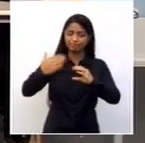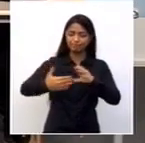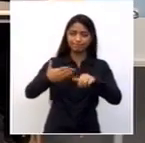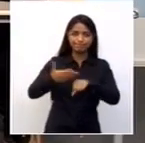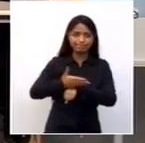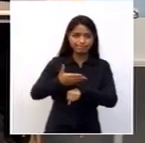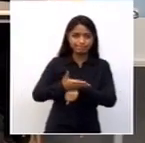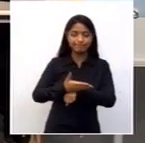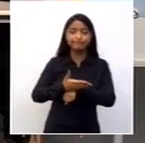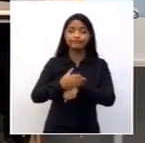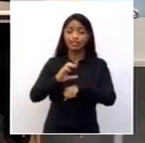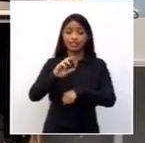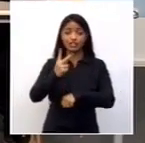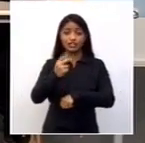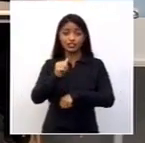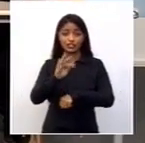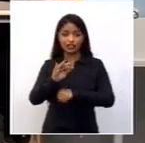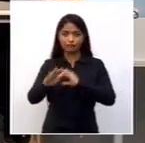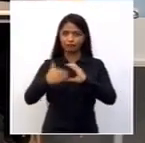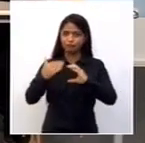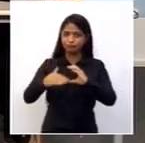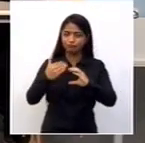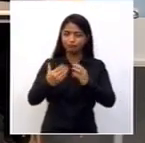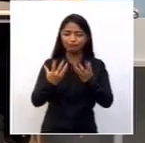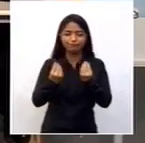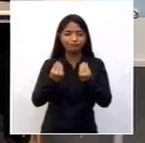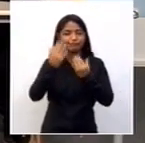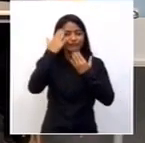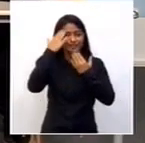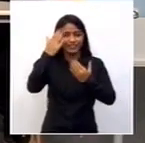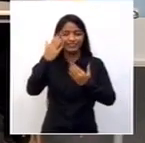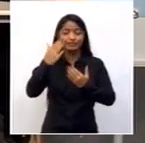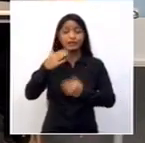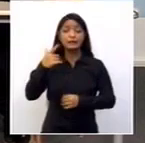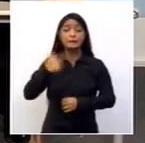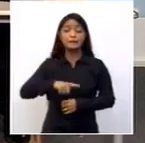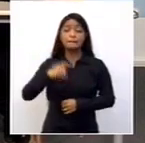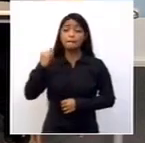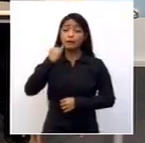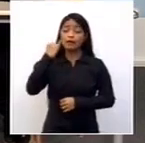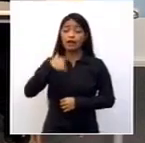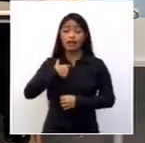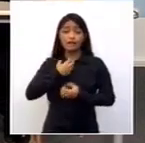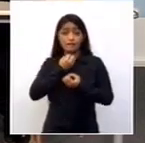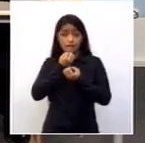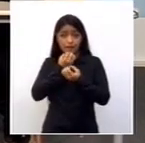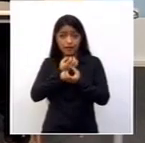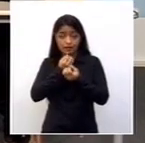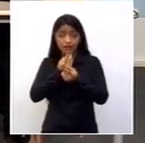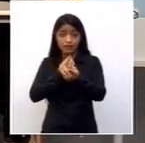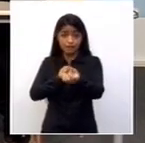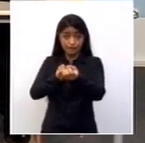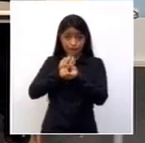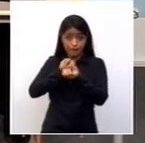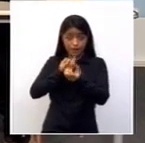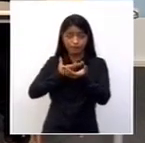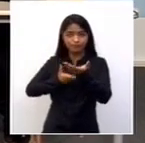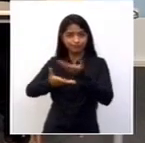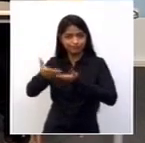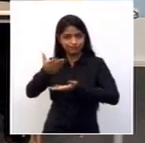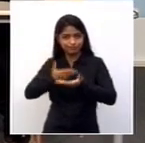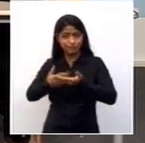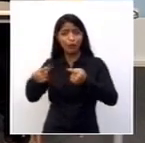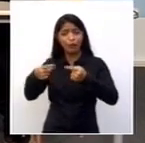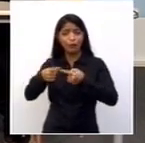no chat. E ressaltamos, então, essa importância de troca de informações, que é esse momento da